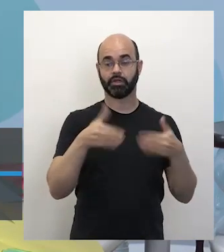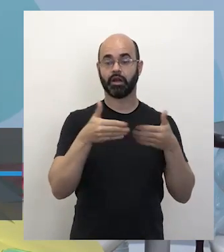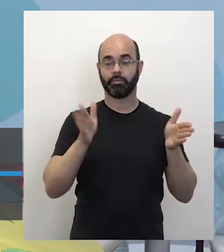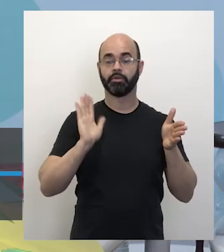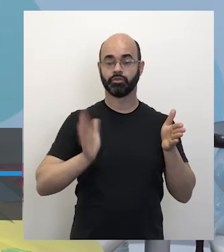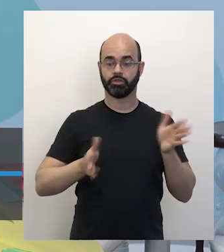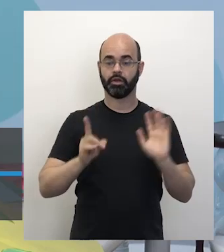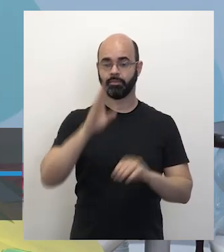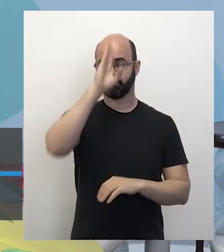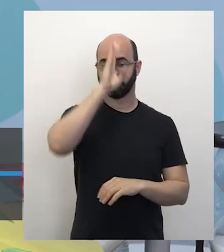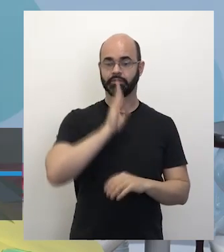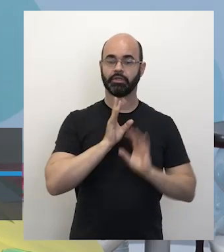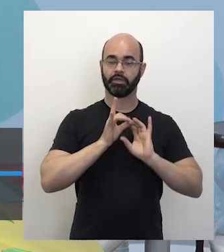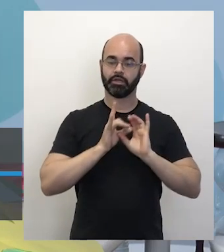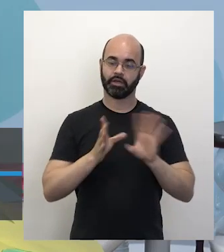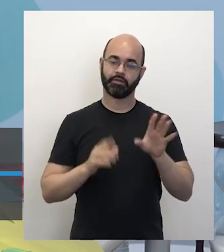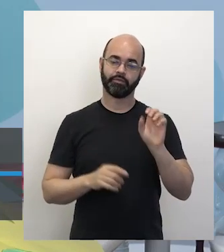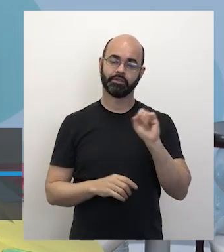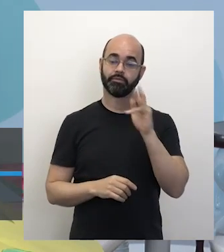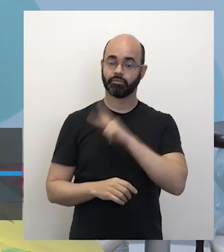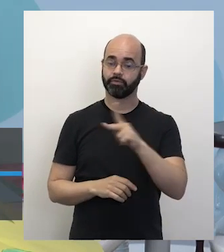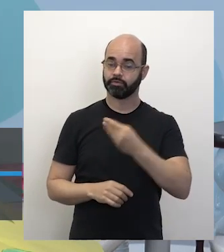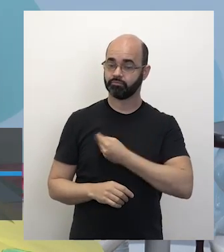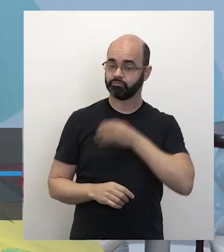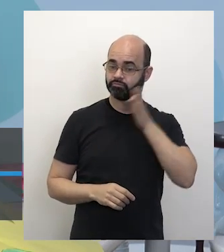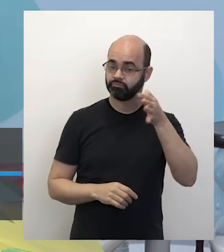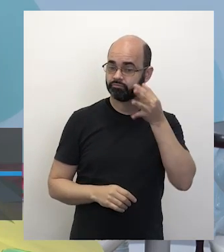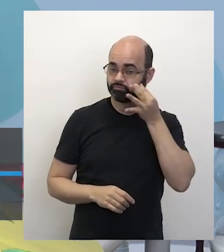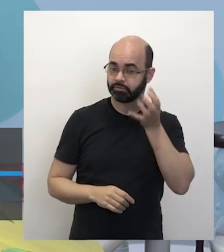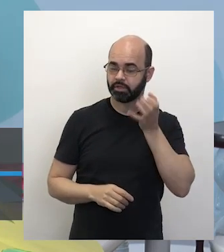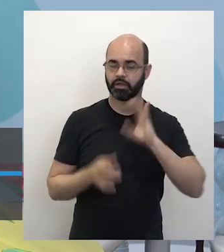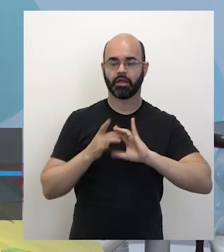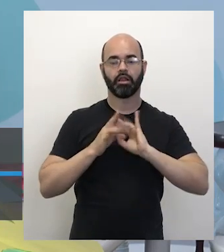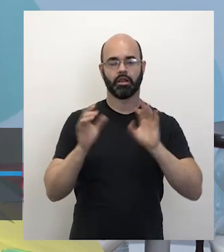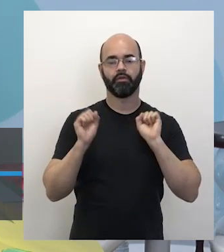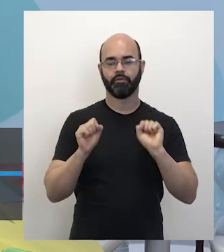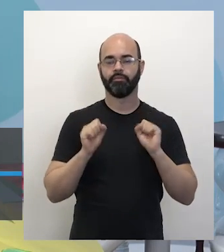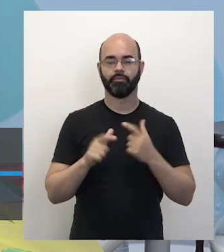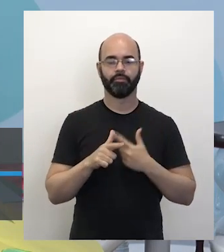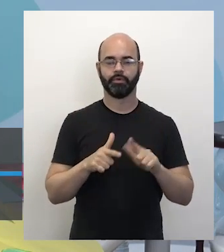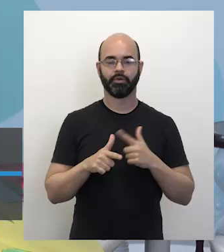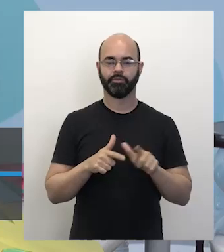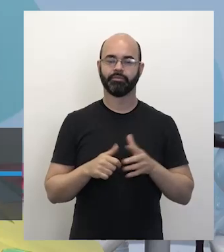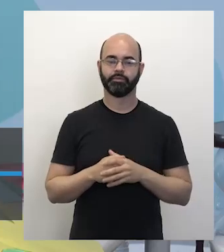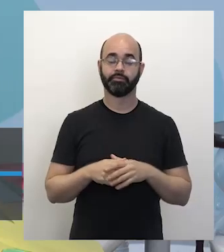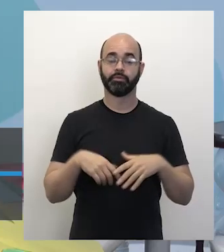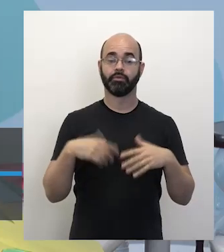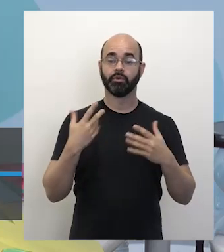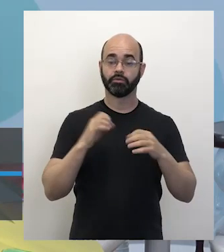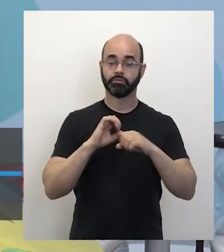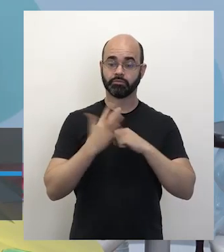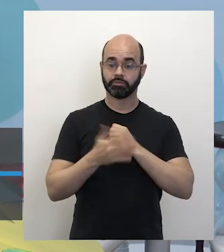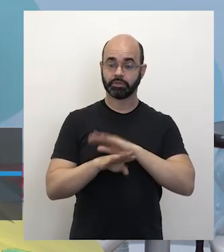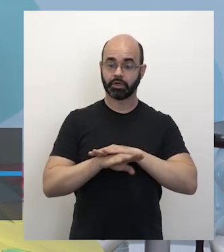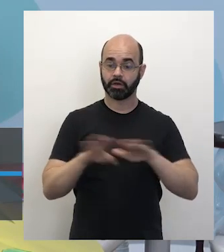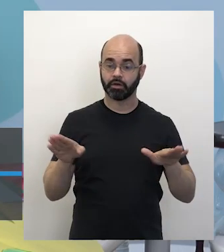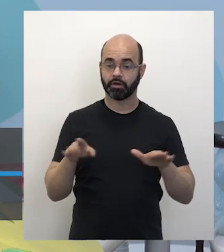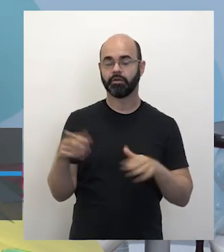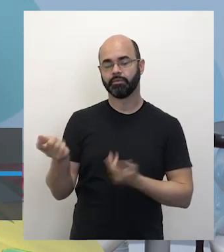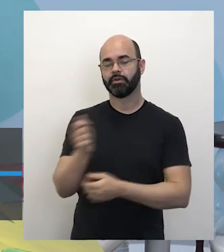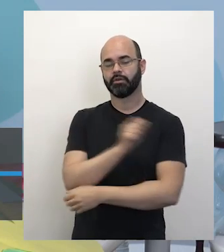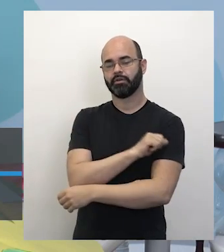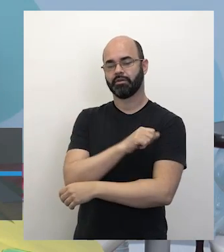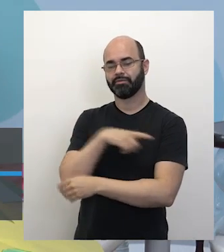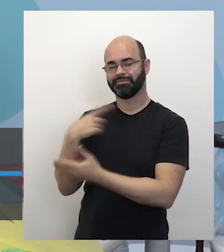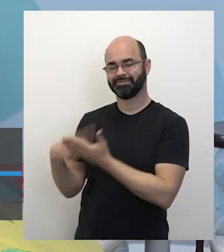é gratuito, então o professor que estiver em São Paulo, dá um pulinho lá que vale muito a pena. E assim que tudo isso acabar, já planeja levar